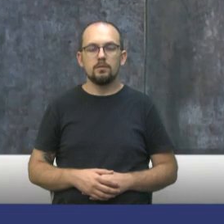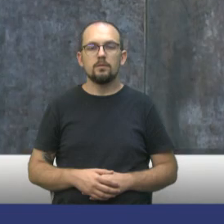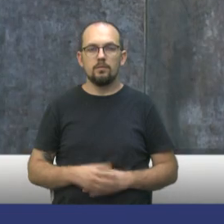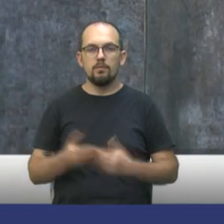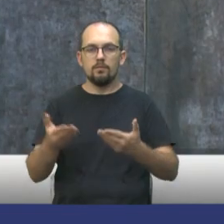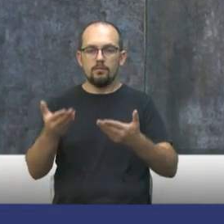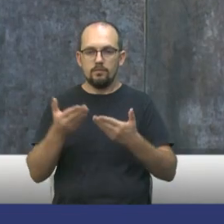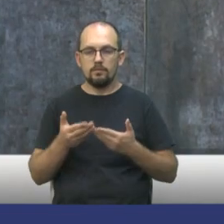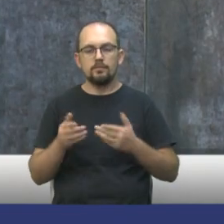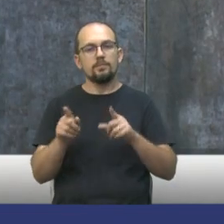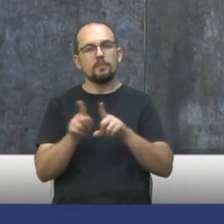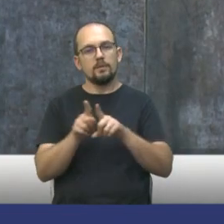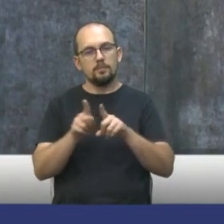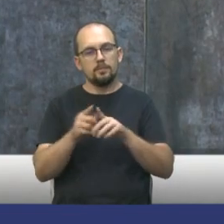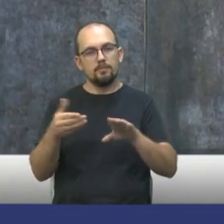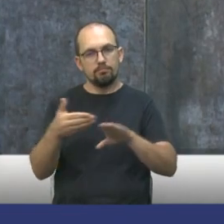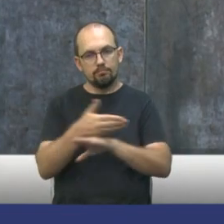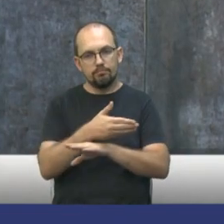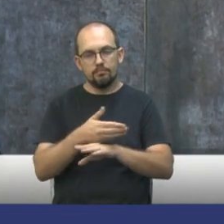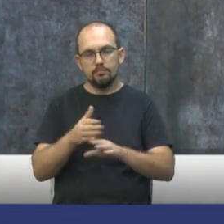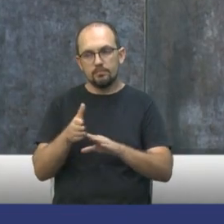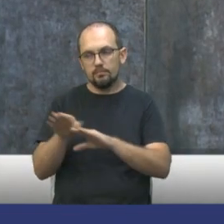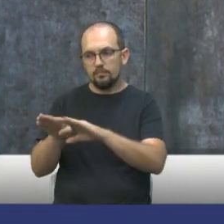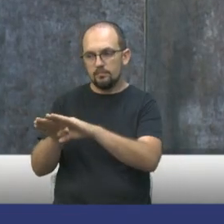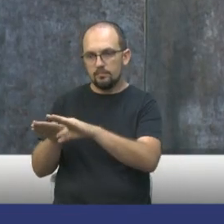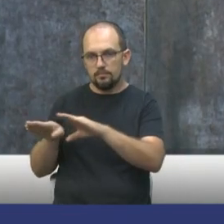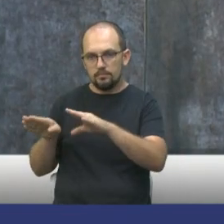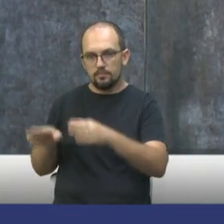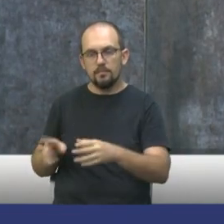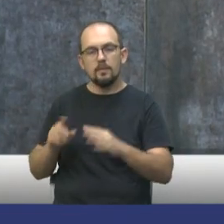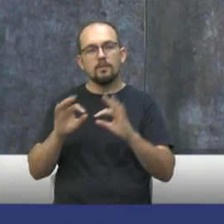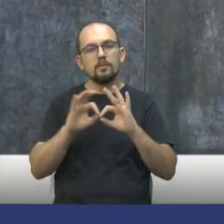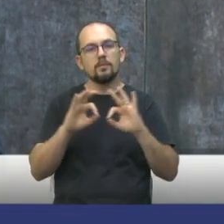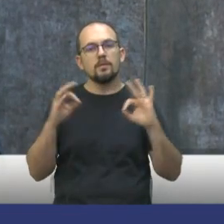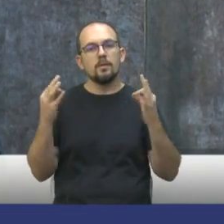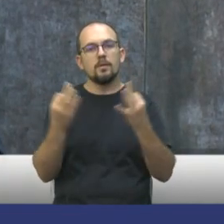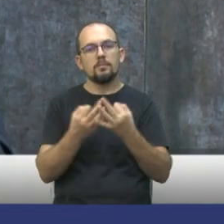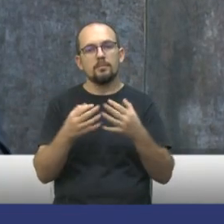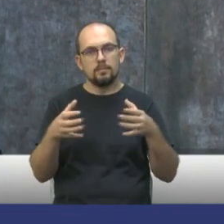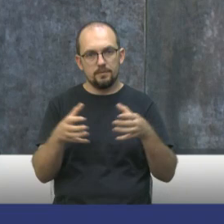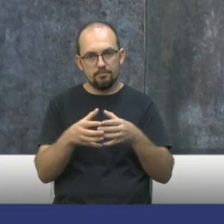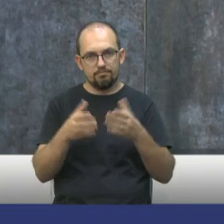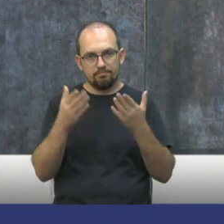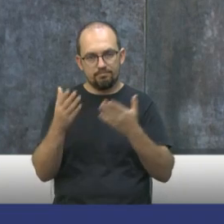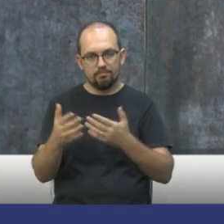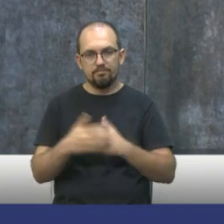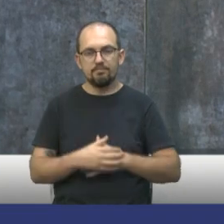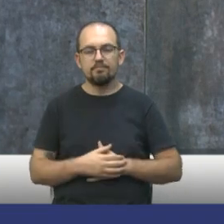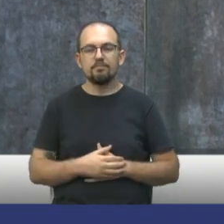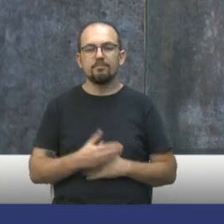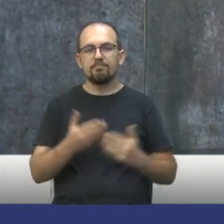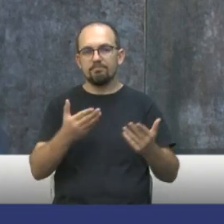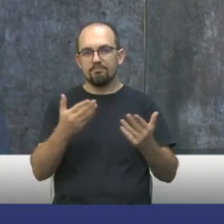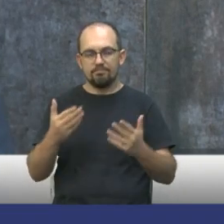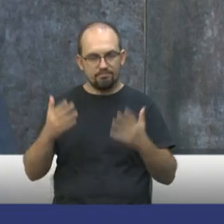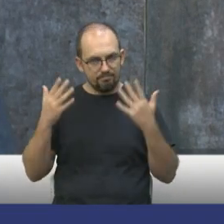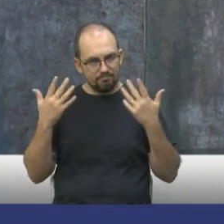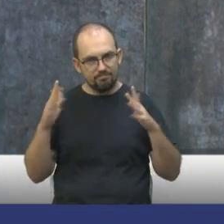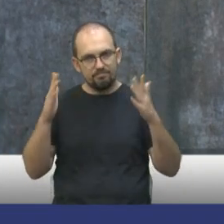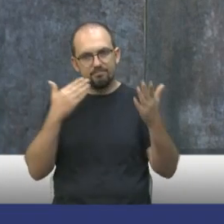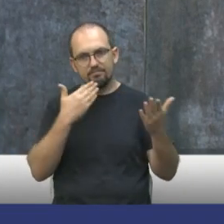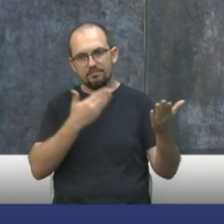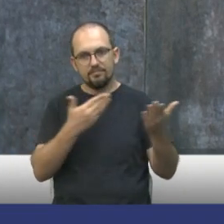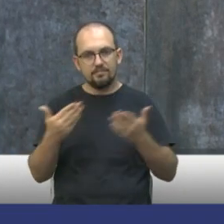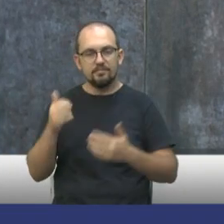Convidamos agora para compor a mesa lateral os familiares do nosso homenageado. Vamos então receber com uma salva de palmas